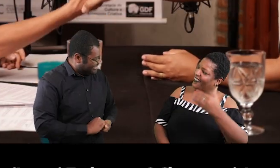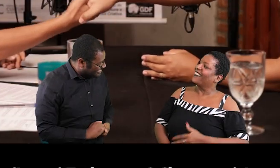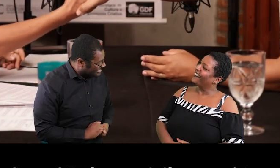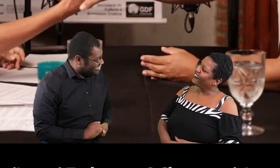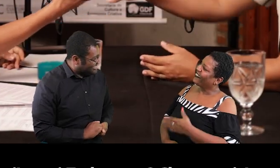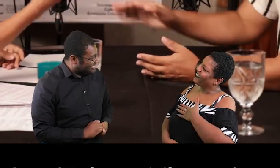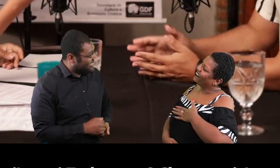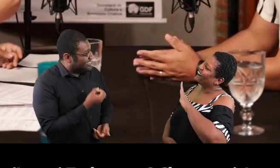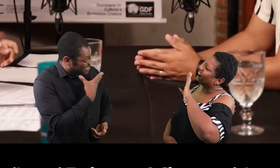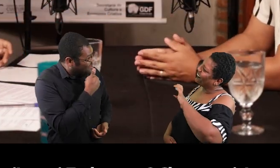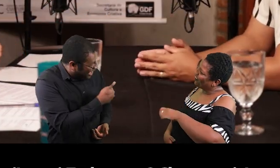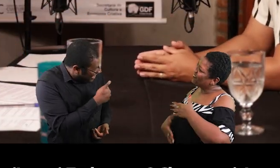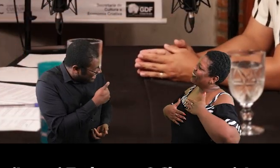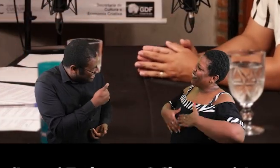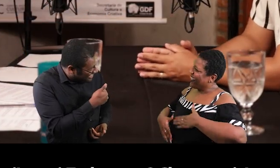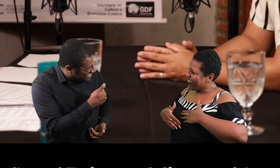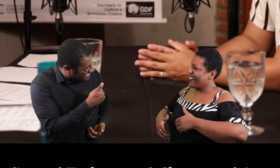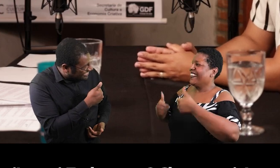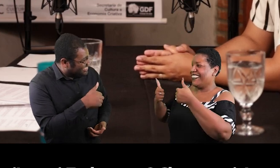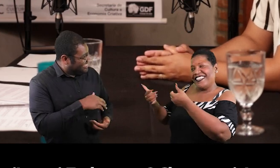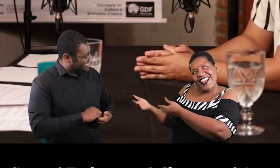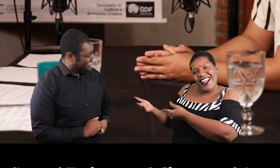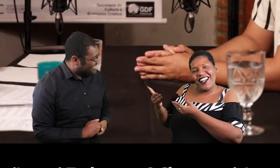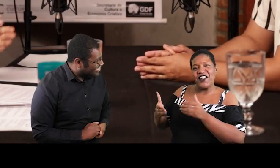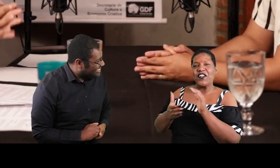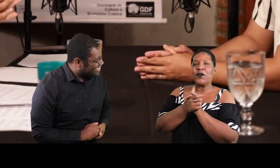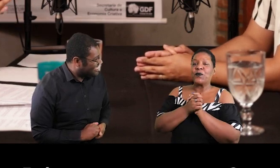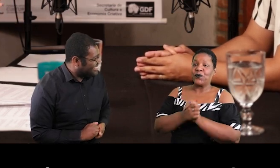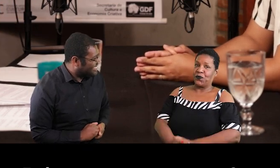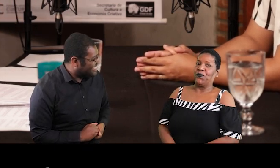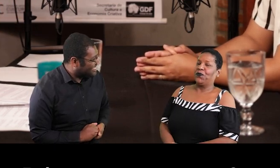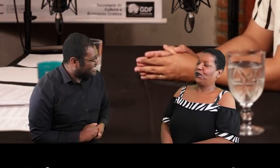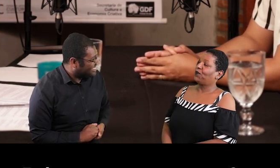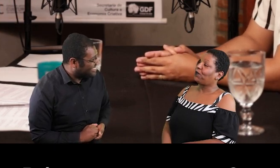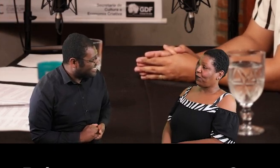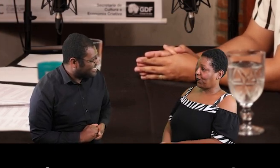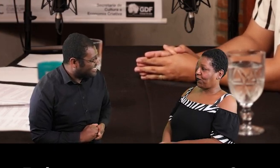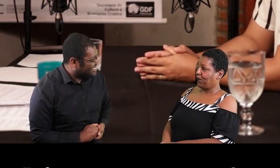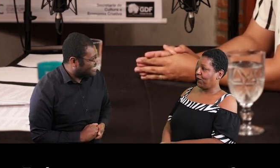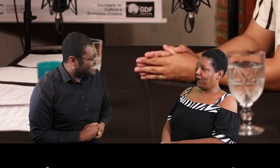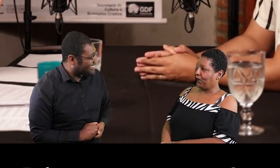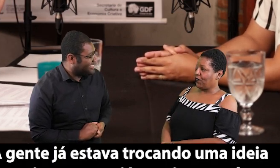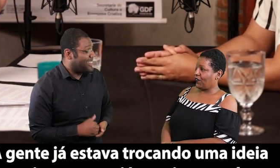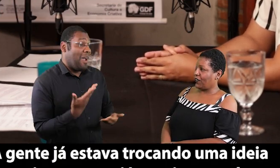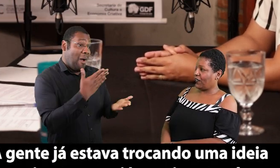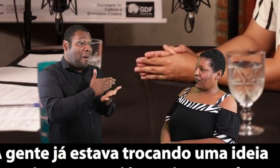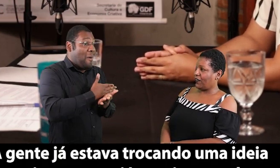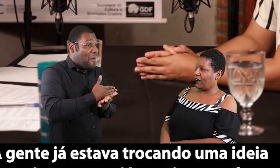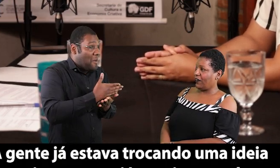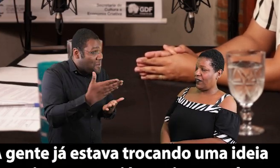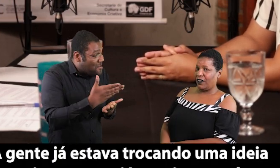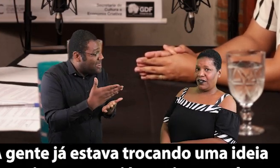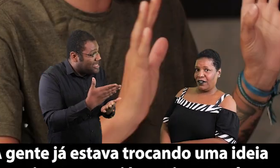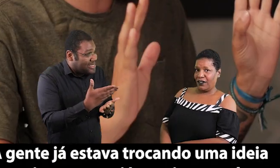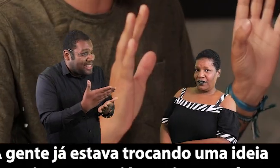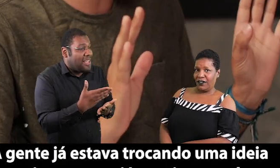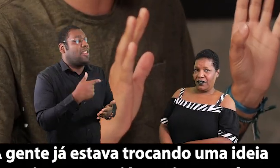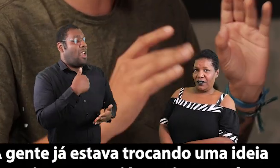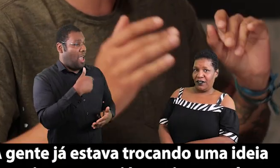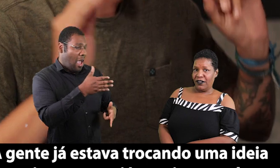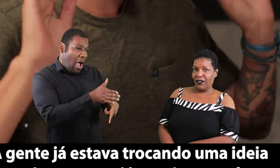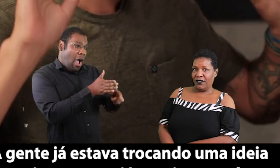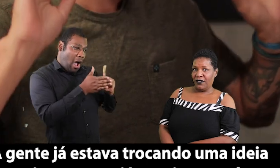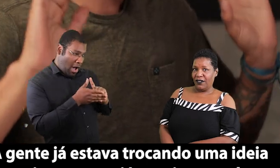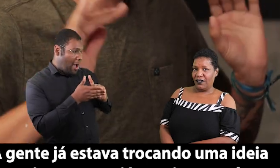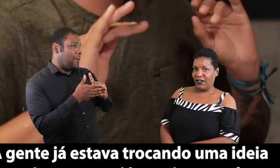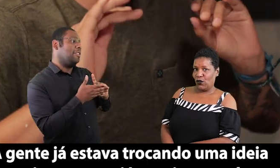cara? Eu tô bem. Tudo certo? Tudo tranquilo. Chega mais. Feliz agora. E aí, vamos começar, né? A gente já tava trocando uma ideia aqui antes,